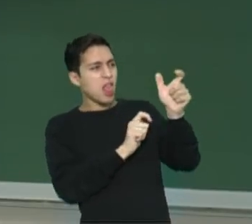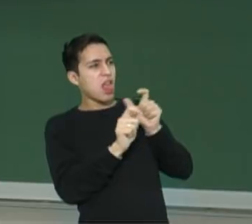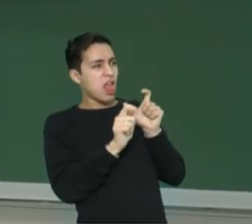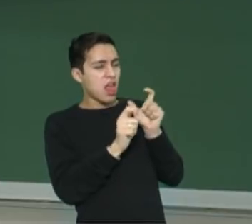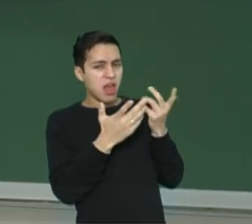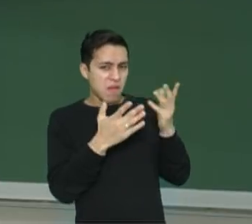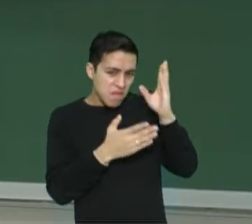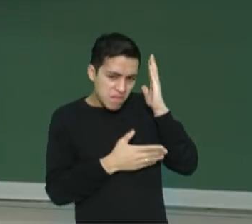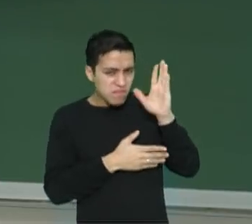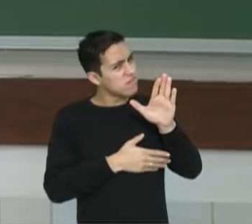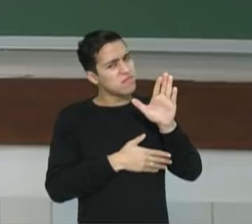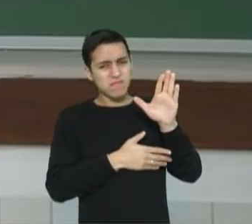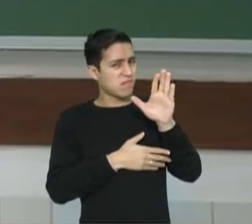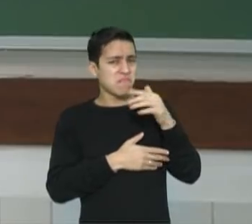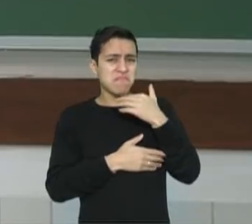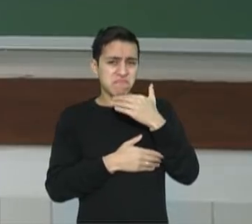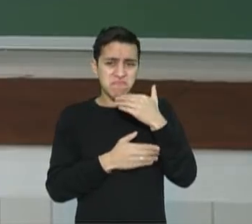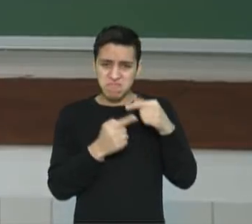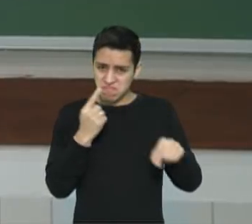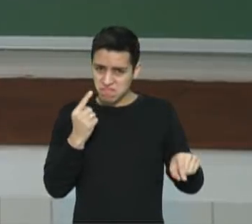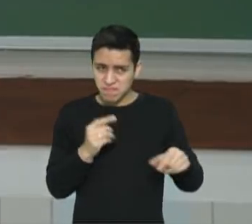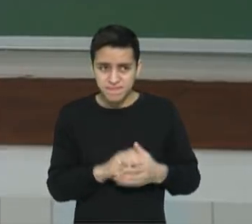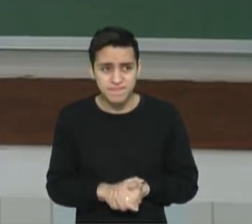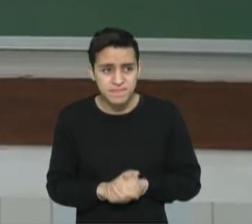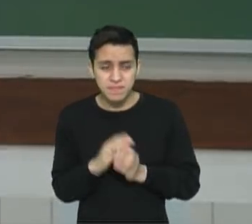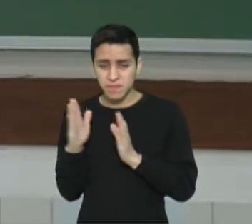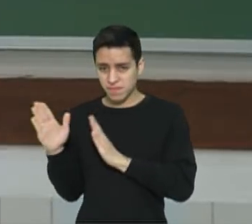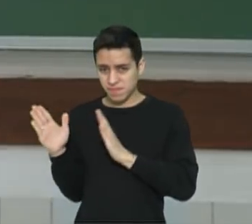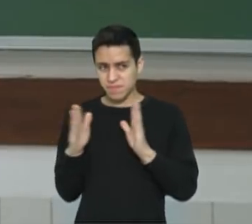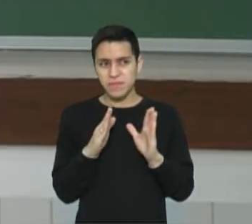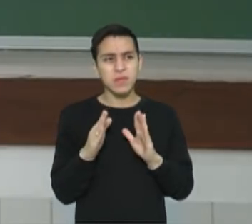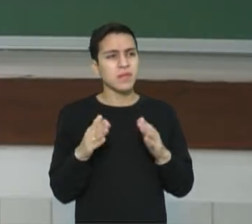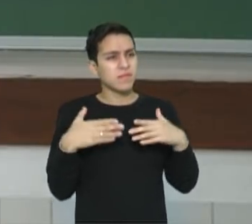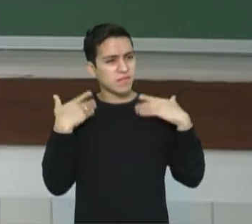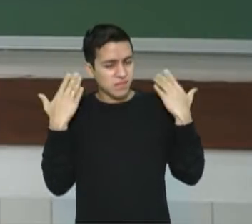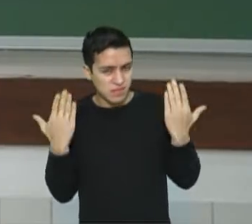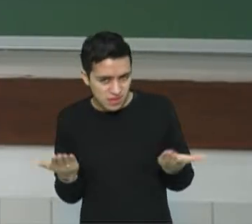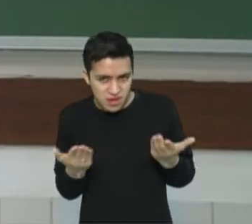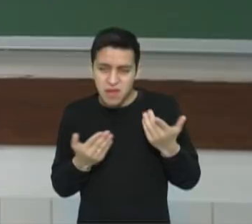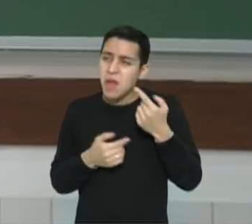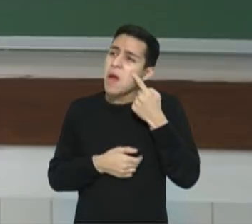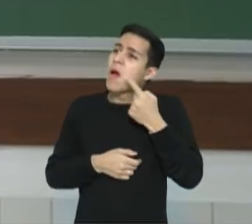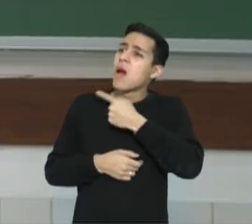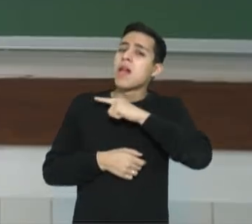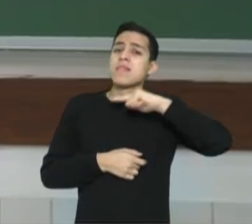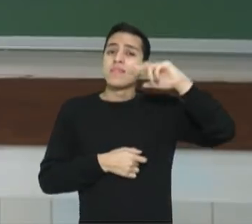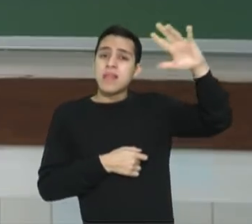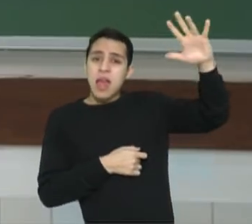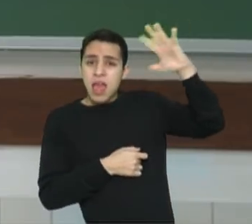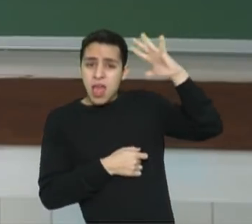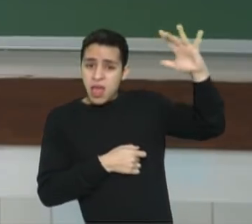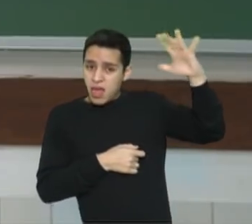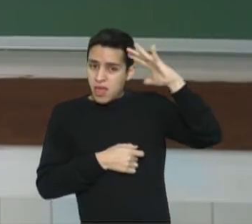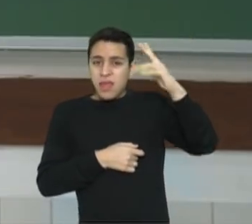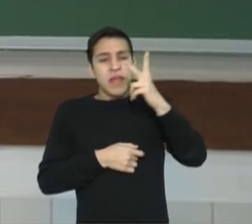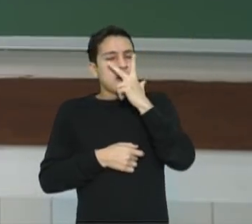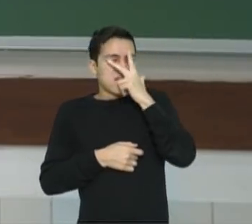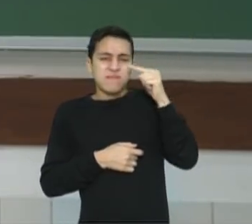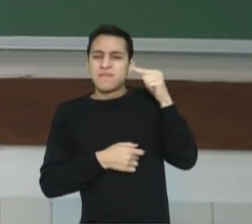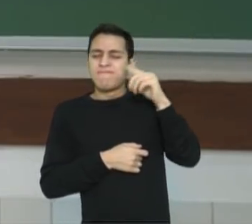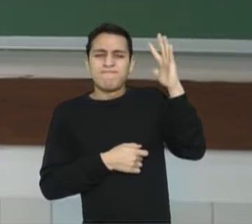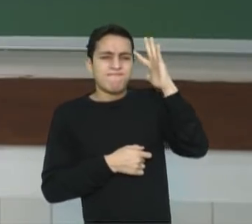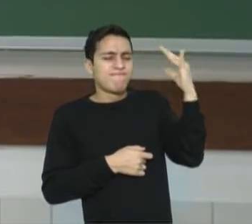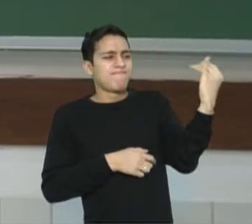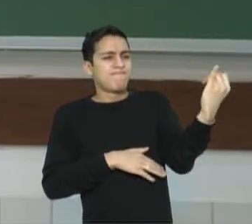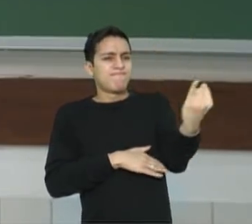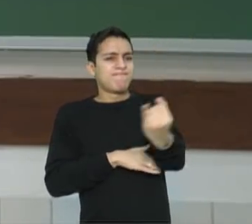naquele momento, tá certo? Vamos lá. Pensando nisso, a professora trouxe então essa teoria, que para mim é sempre muito cara essa teoria, é